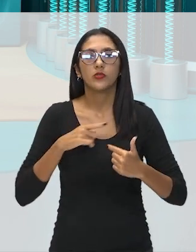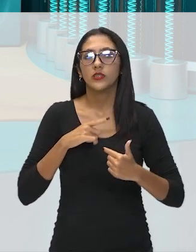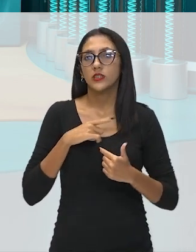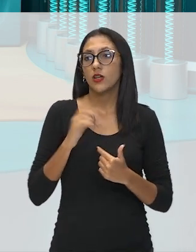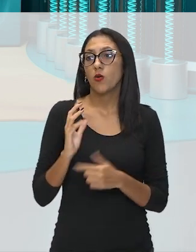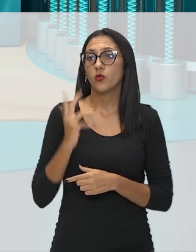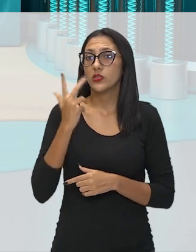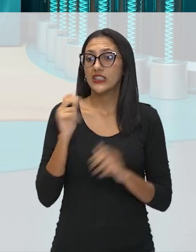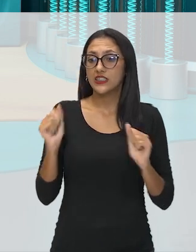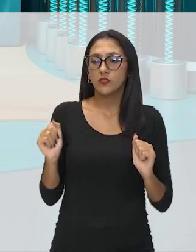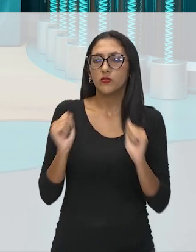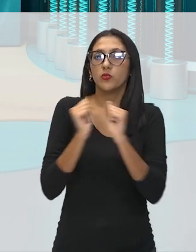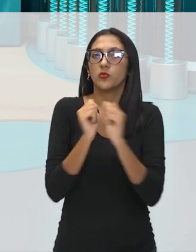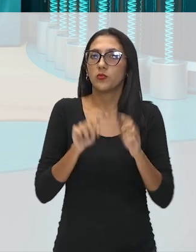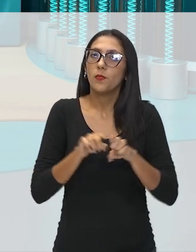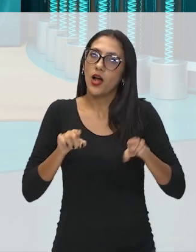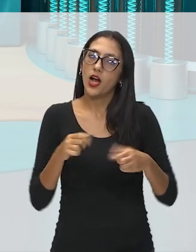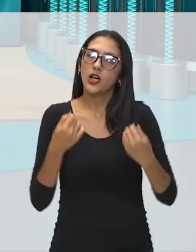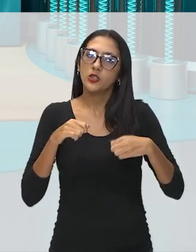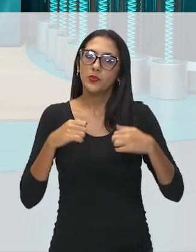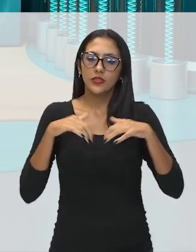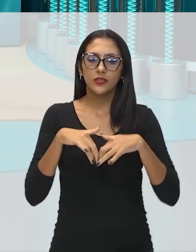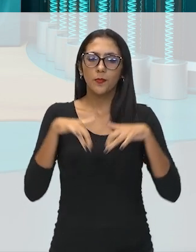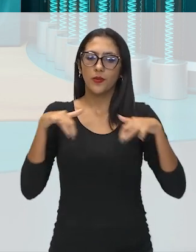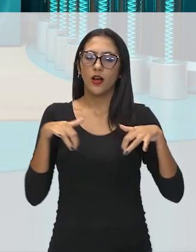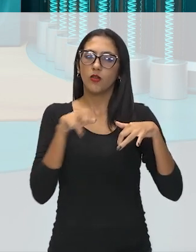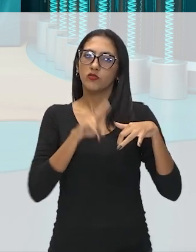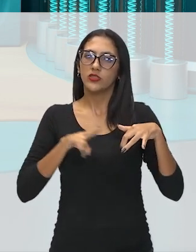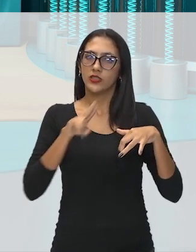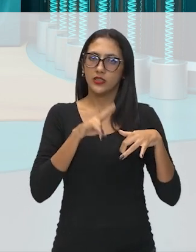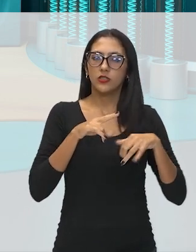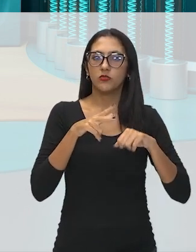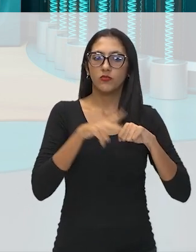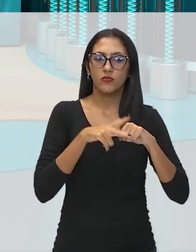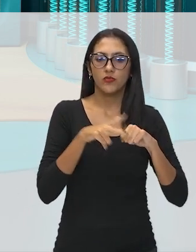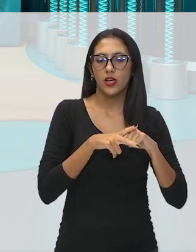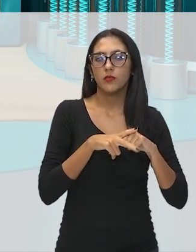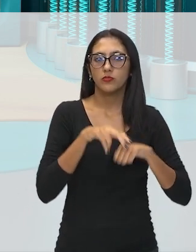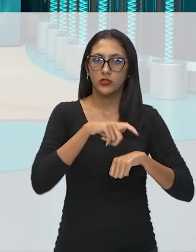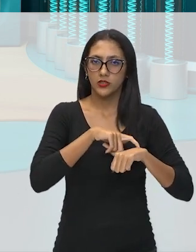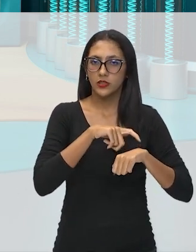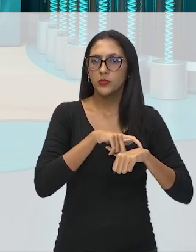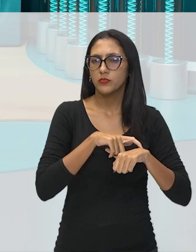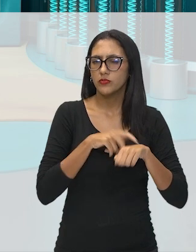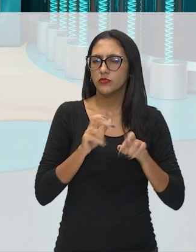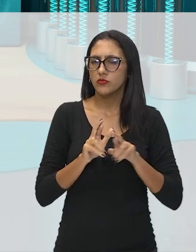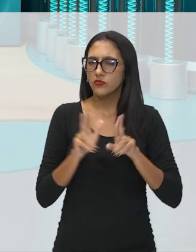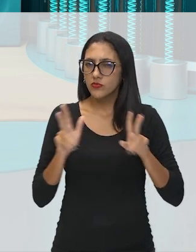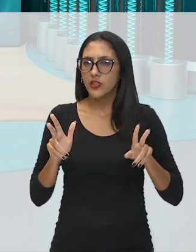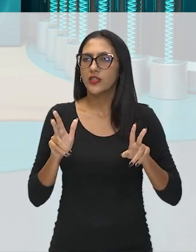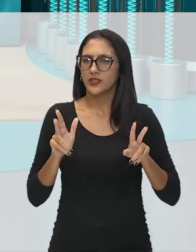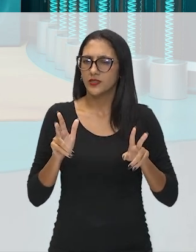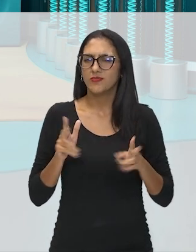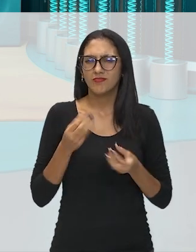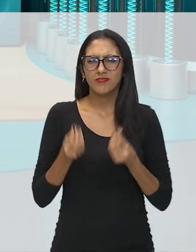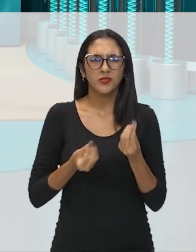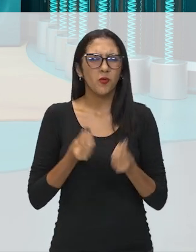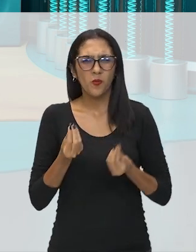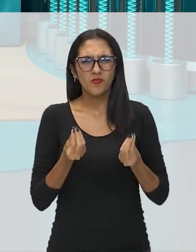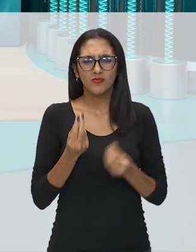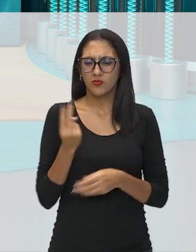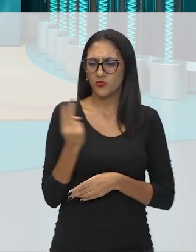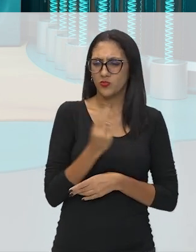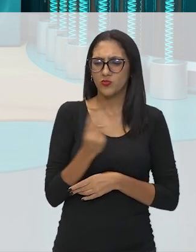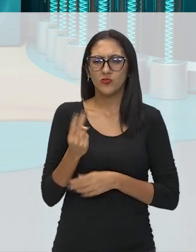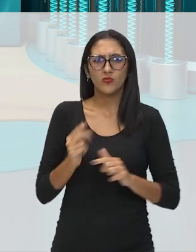mas que eu vou utilizar tempos verbais diferentes na língua inglesa. Como é que é isso, professora? Duas ações ao mesmo tempo